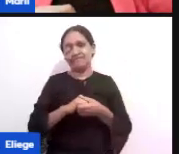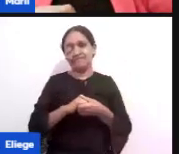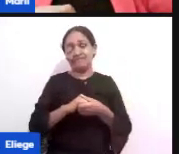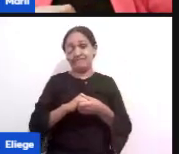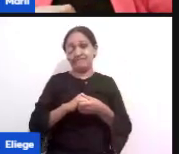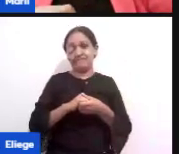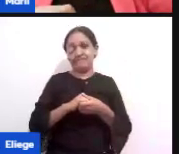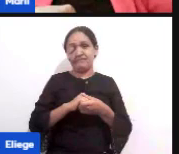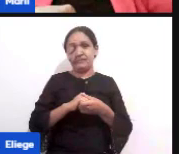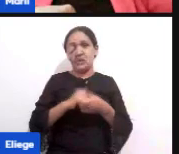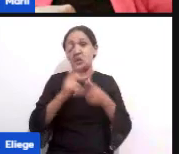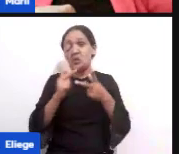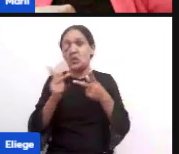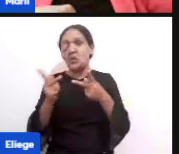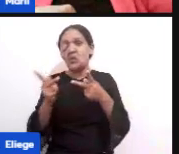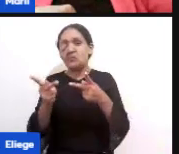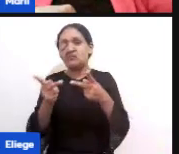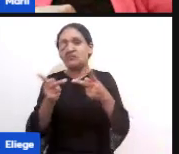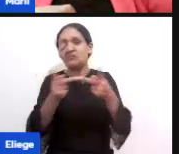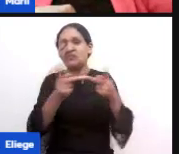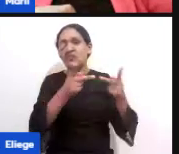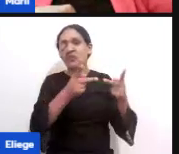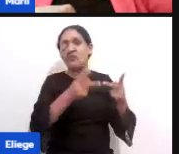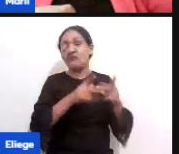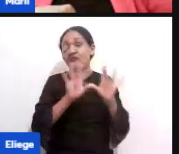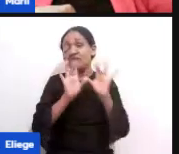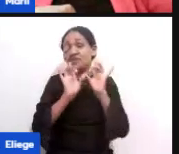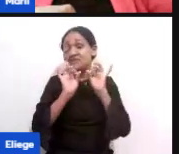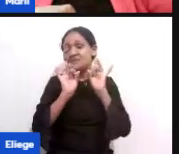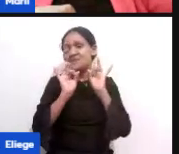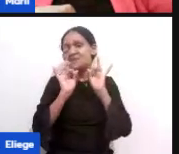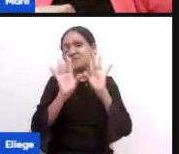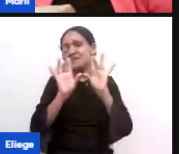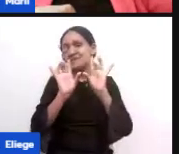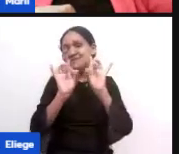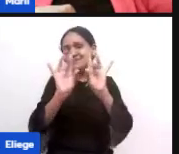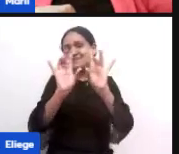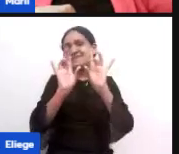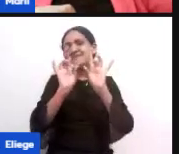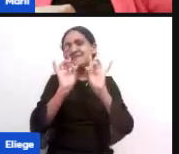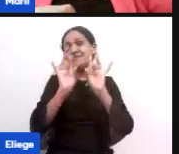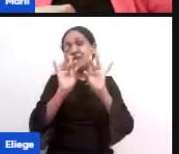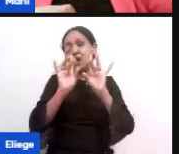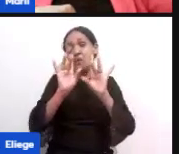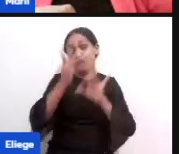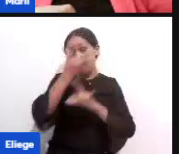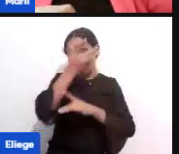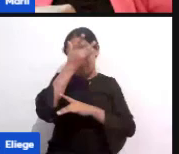Um convite especial para alguém